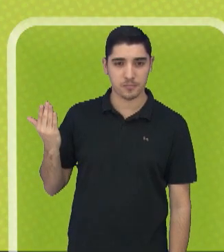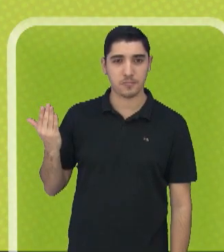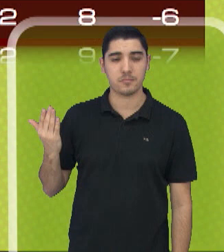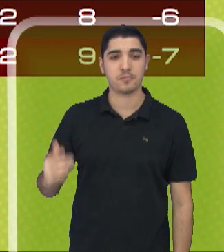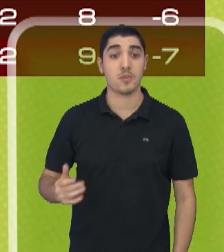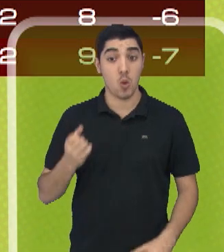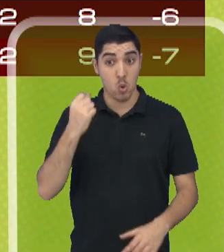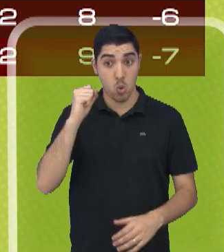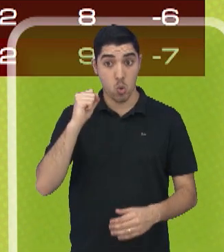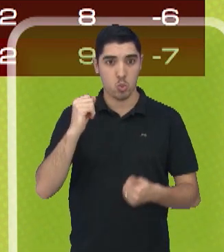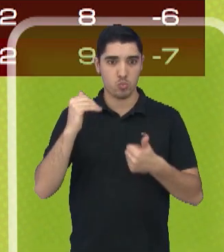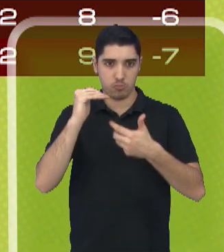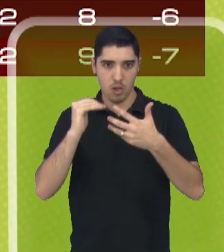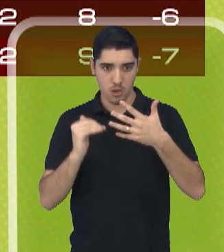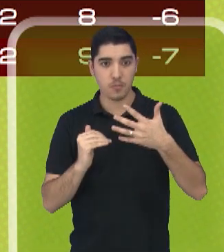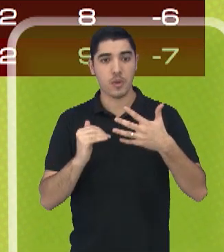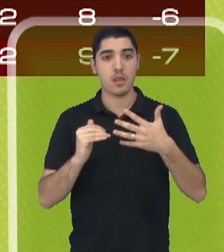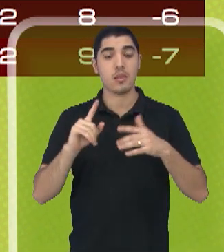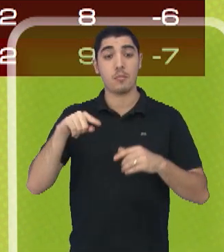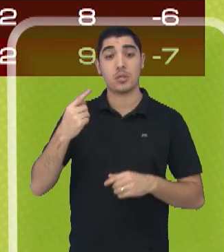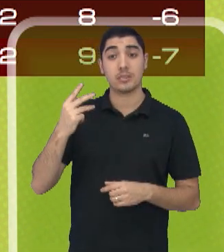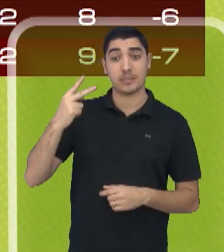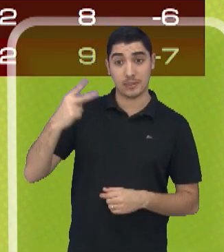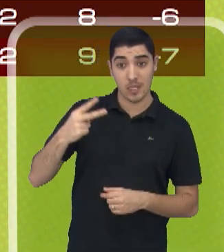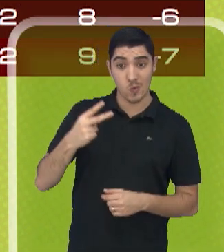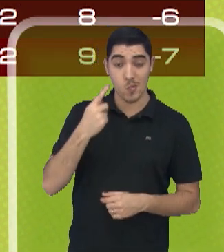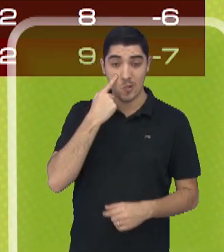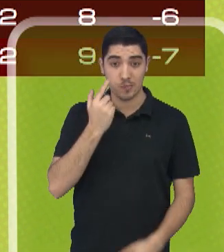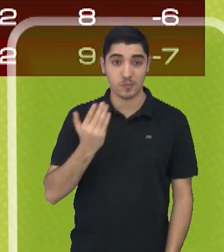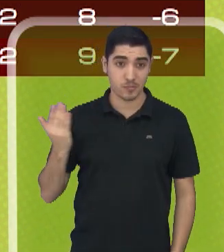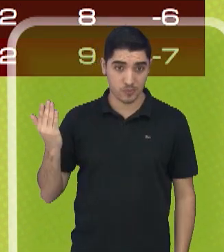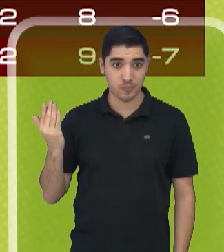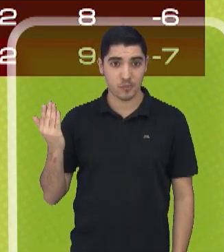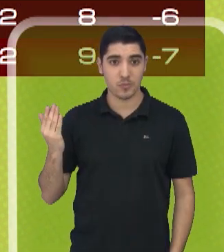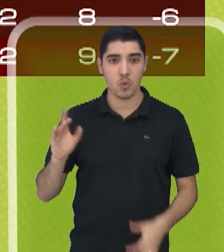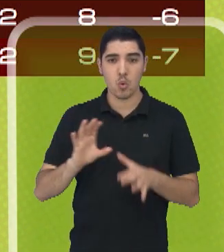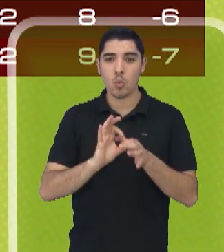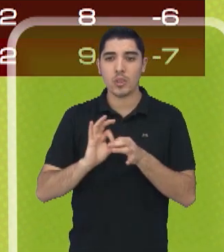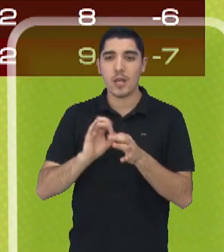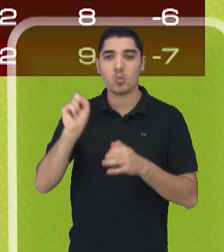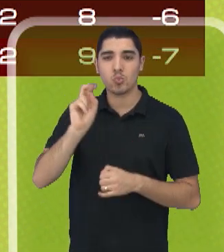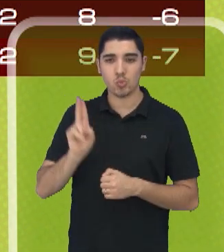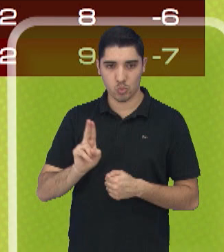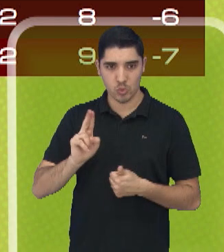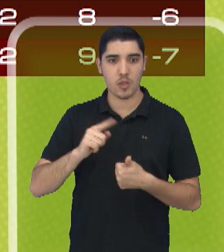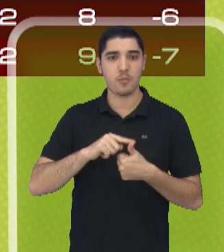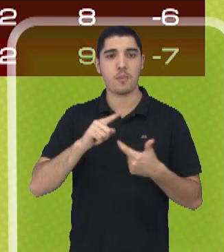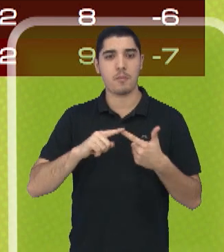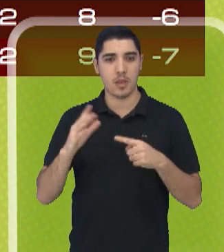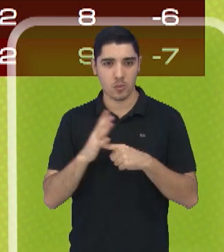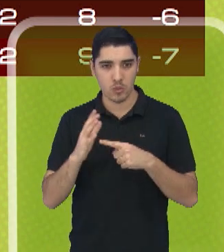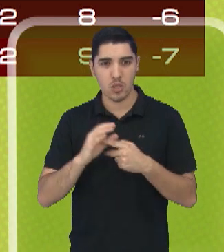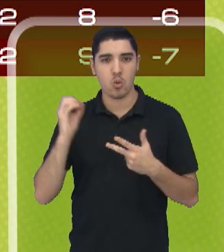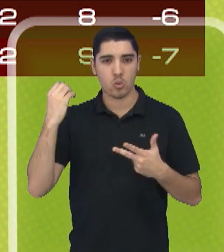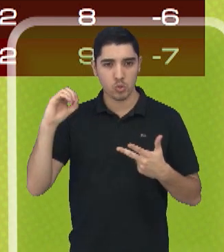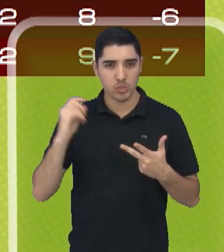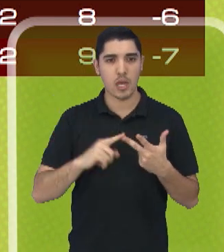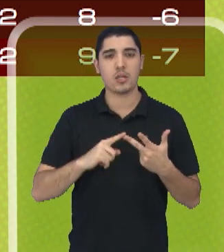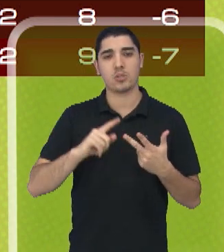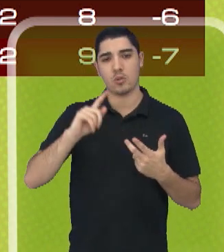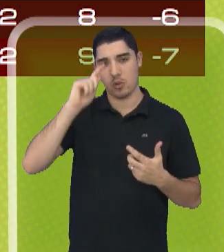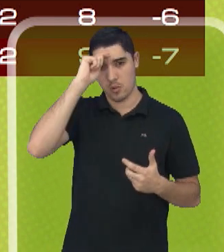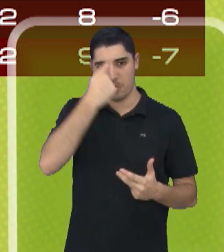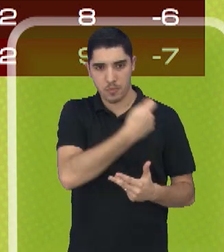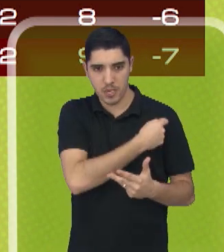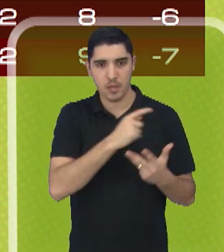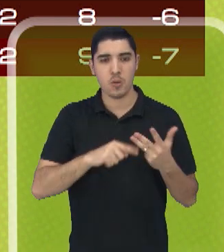os 8 classificados. Na segunda parte da tabela, União Suzano, Matonense, Osasco Aldax, Rio Preto, Barretos, São